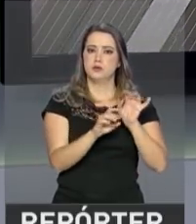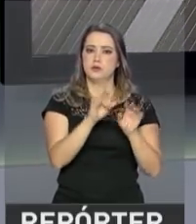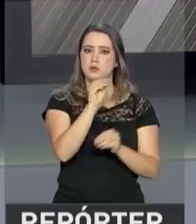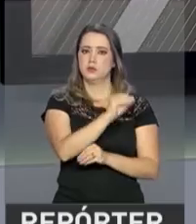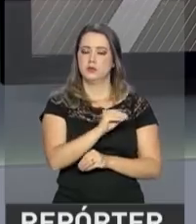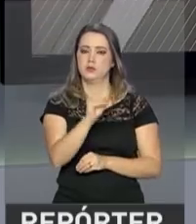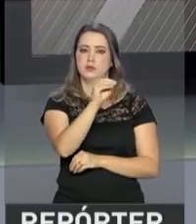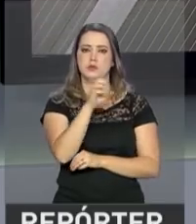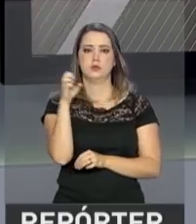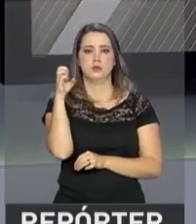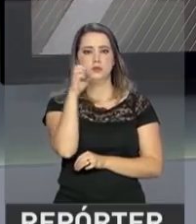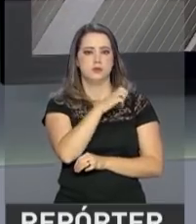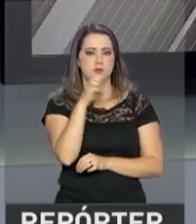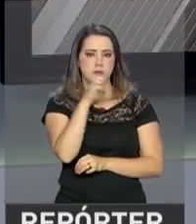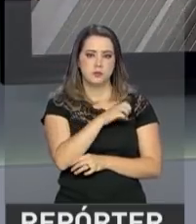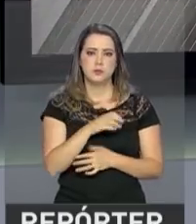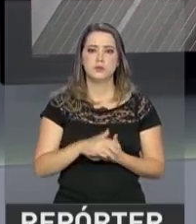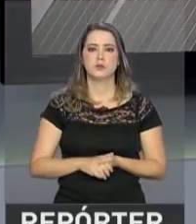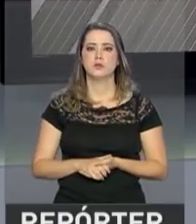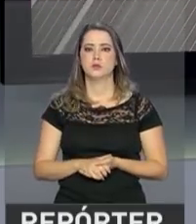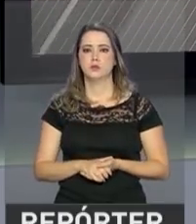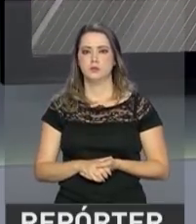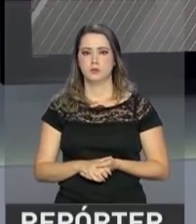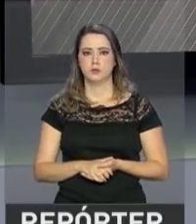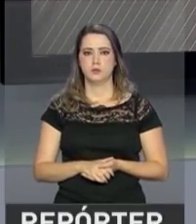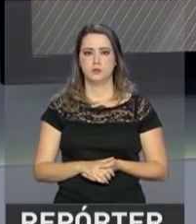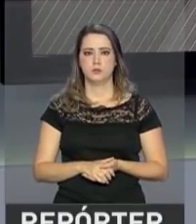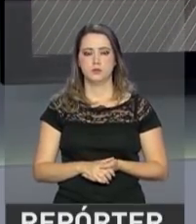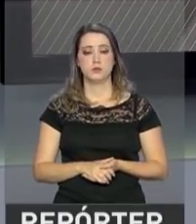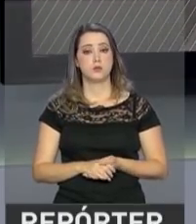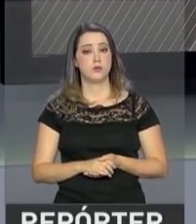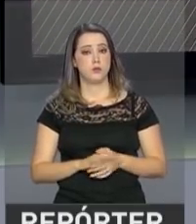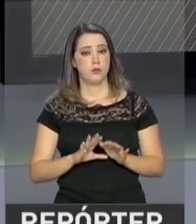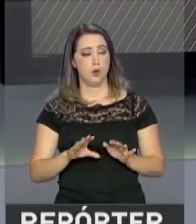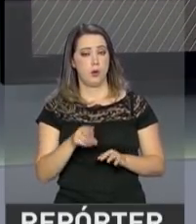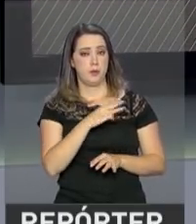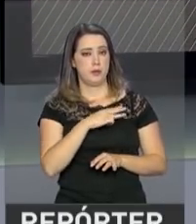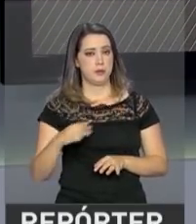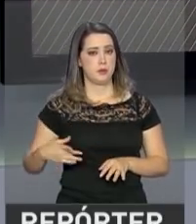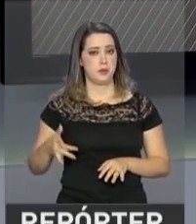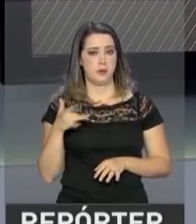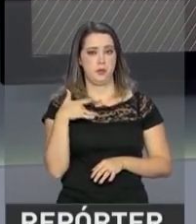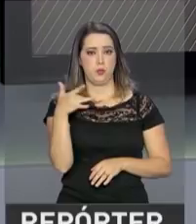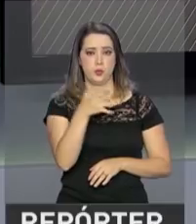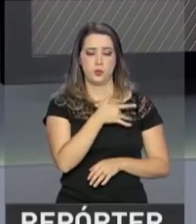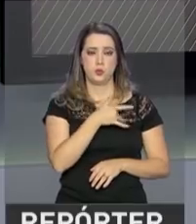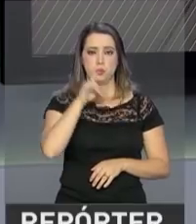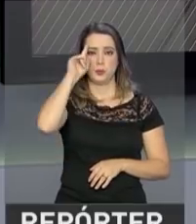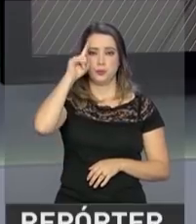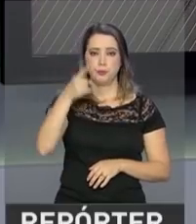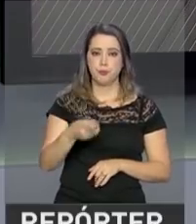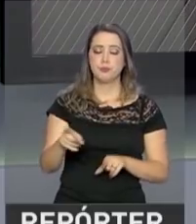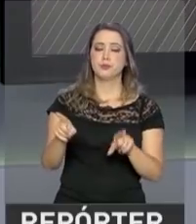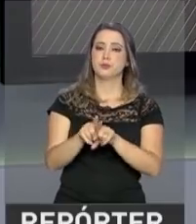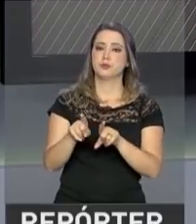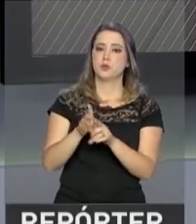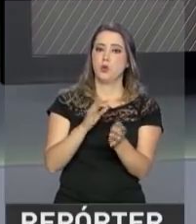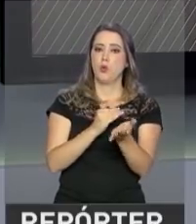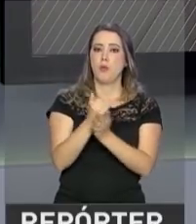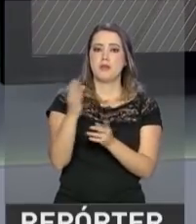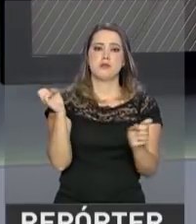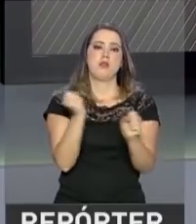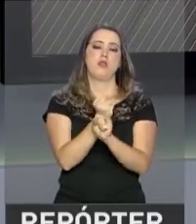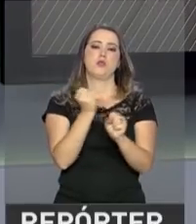para atender a demanda emergencial já o ministro da saúde gilberto occhi determinou o início